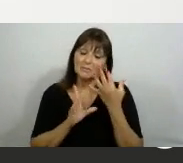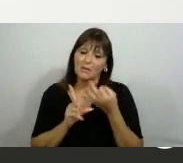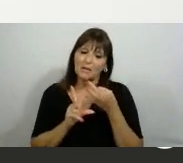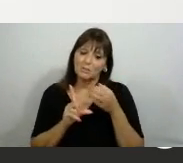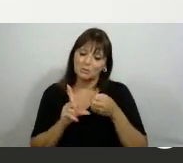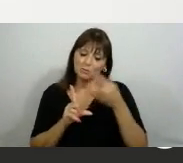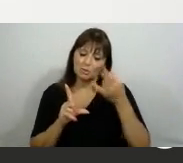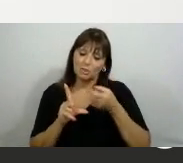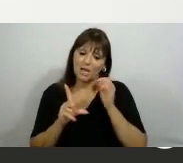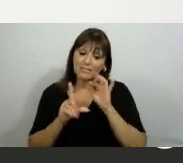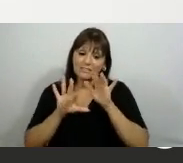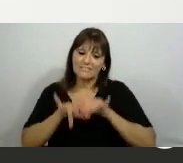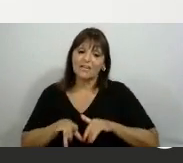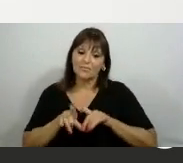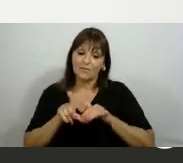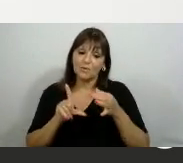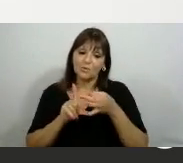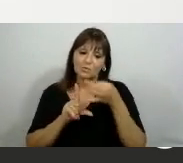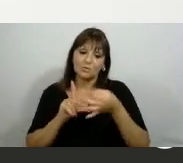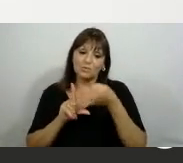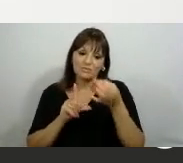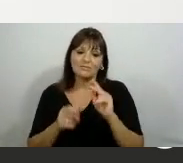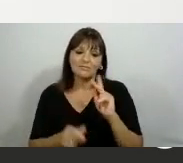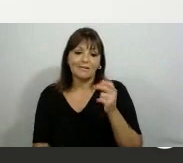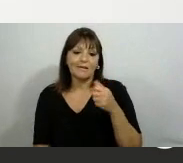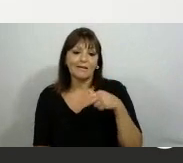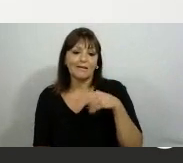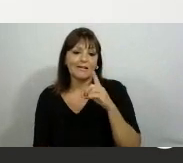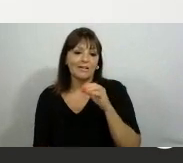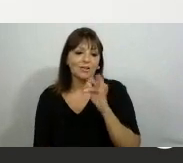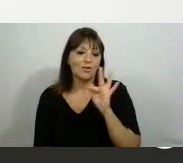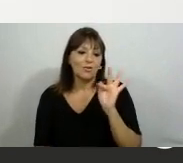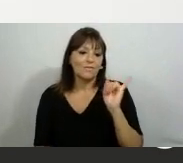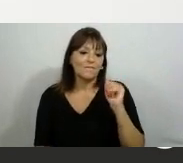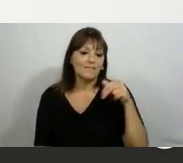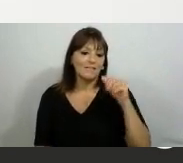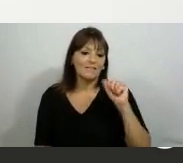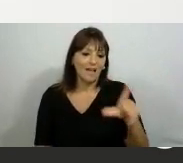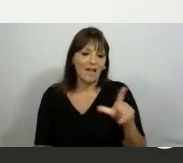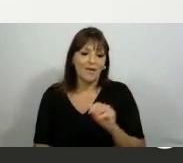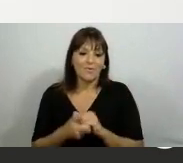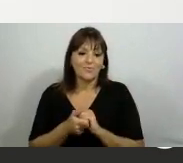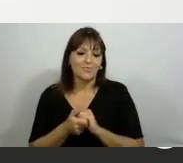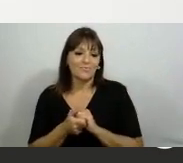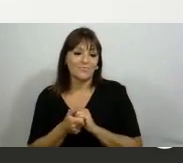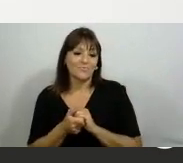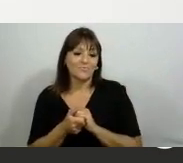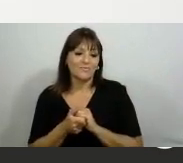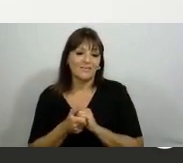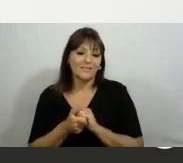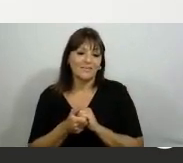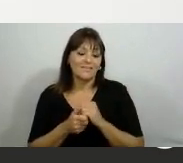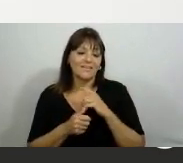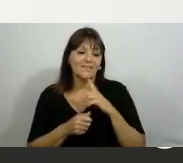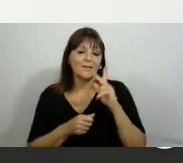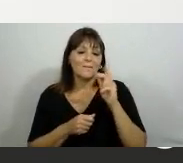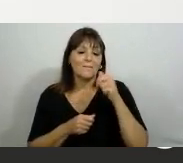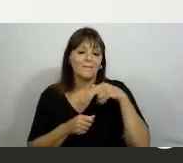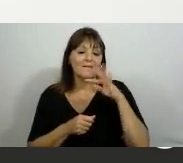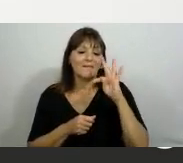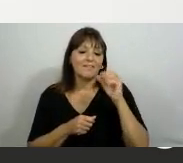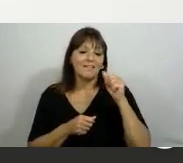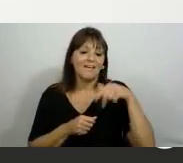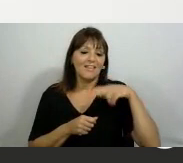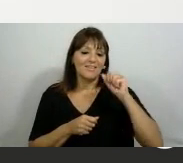alguns nomes. Randolph Now. Quem lembra aí de Pantanal? Randolph Roá, dava para ver, né?